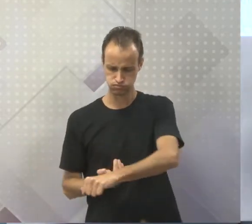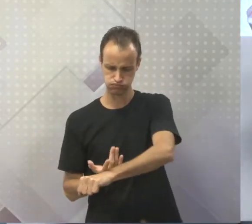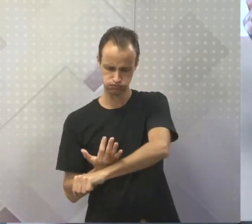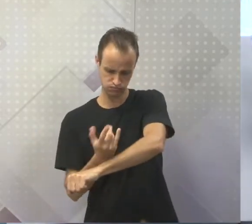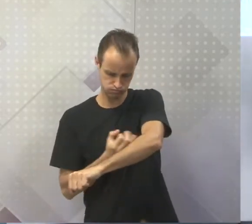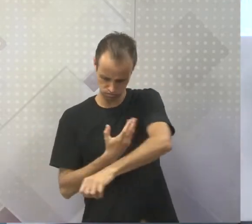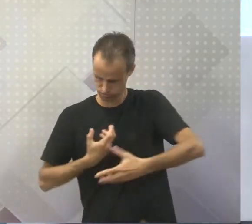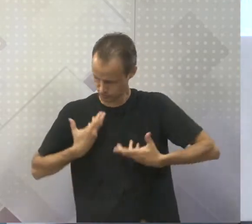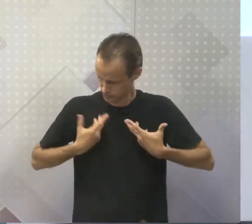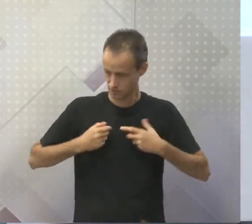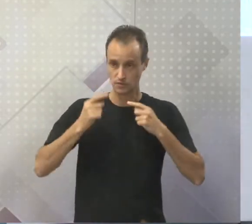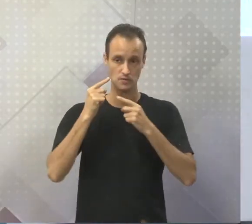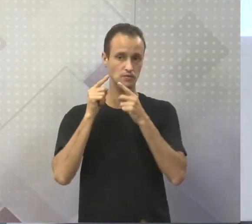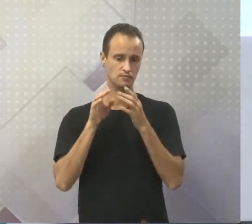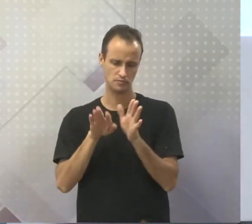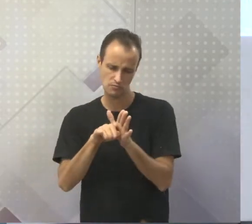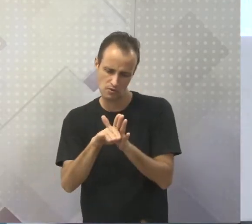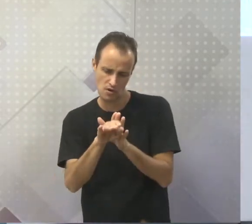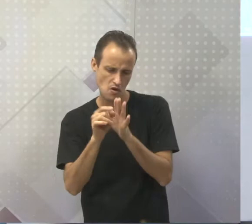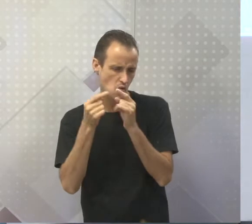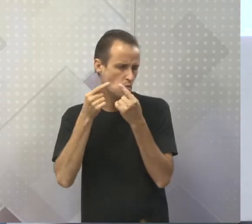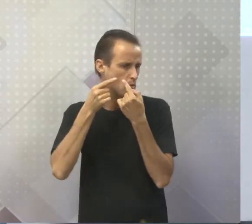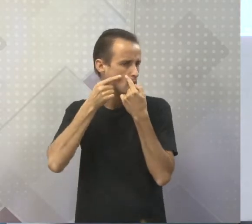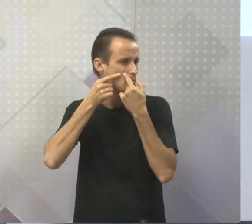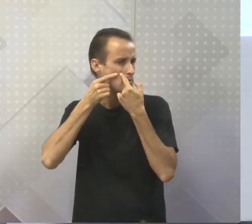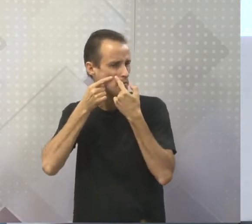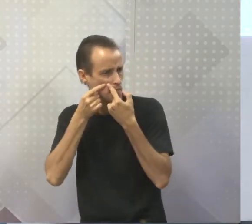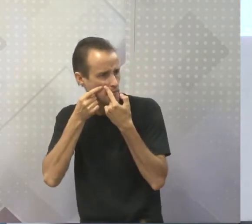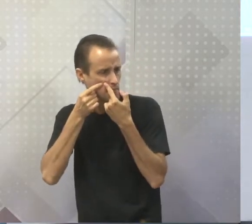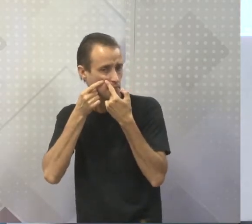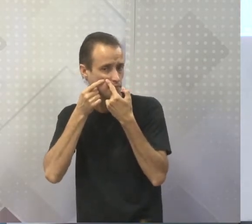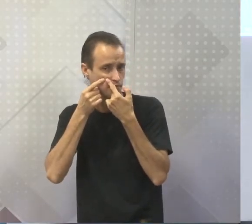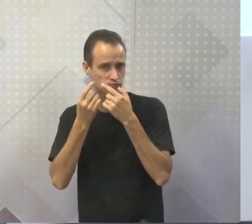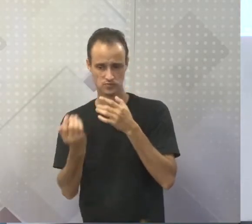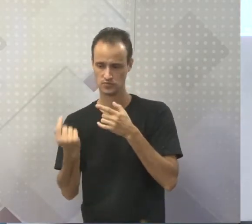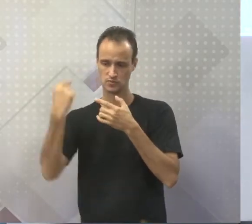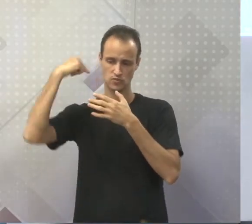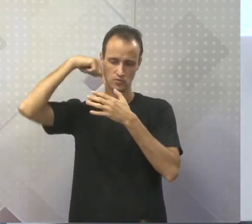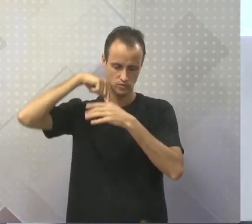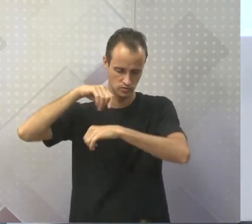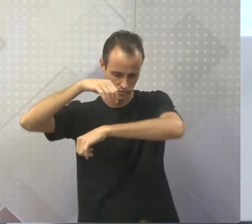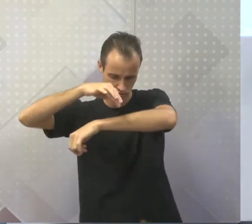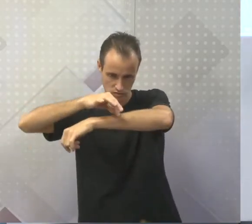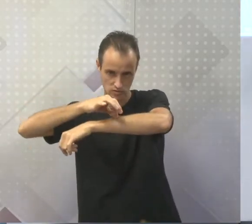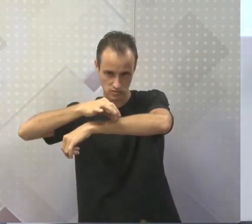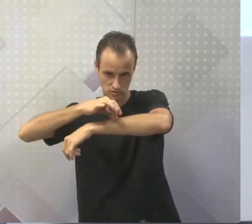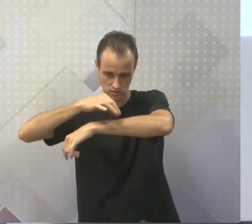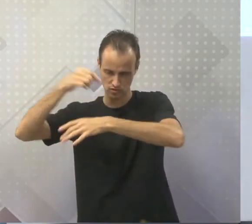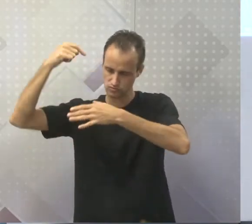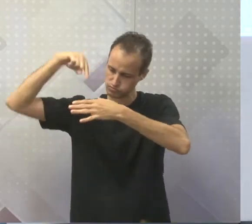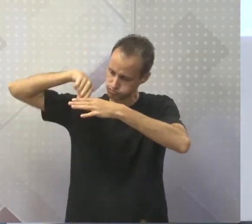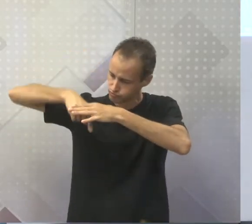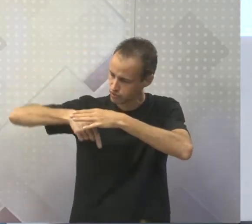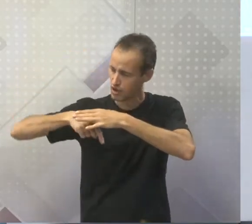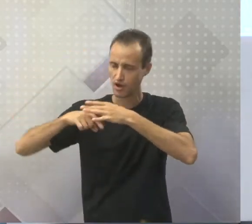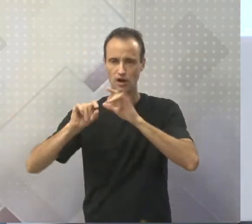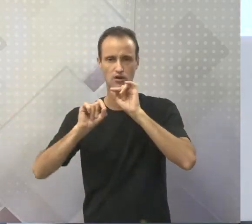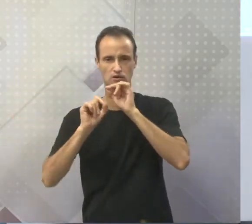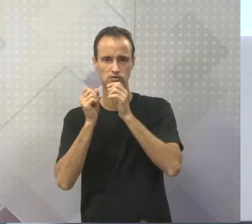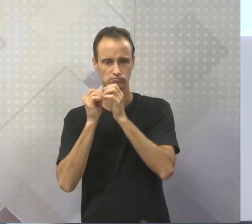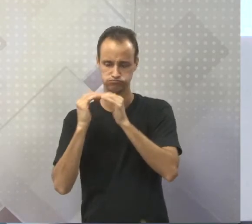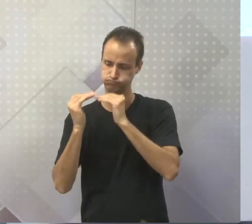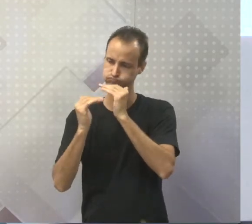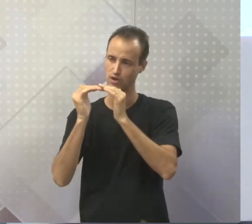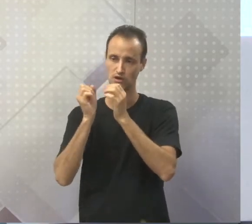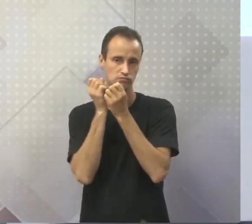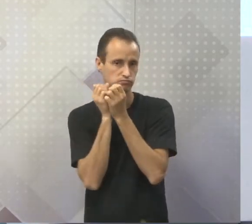bactérias vão se acumular nessa região, entra pelo folículo piloso e aí começa a se